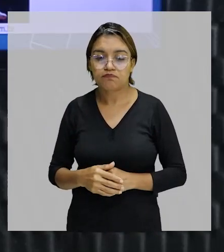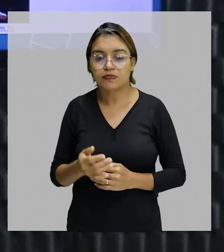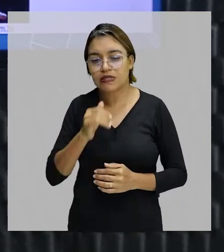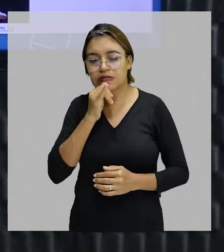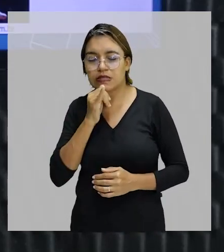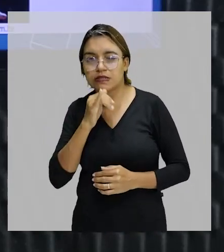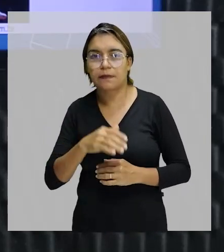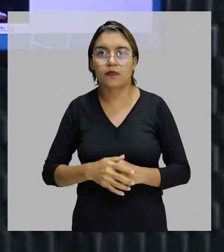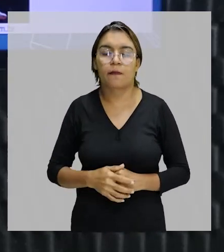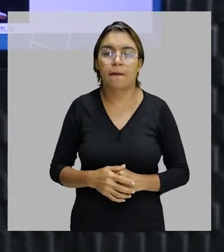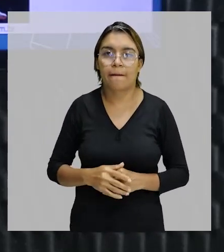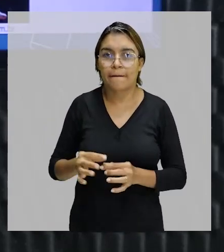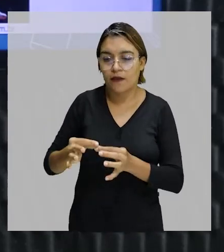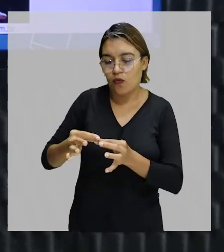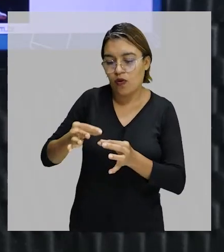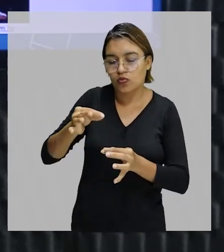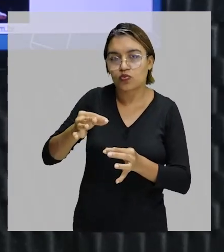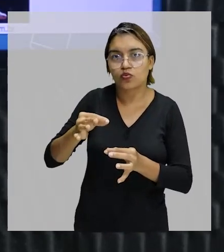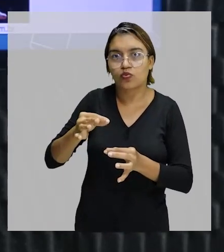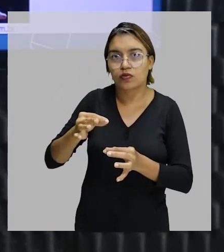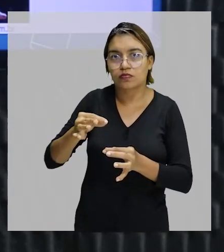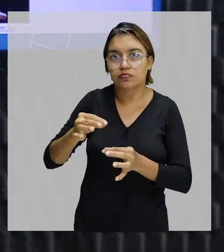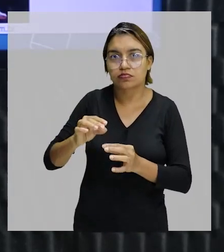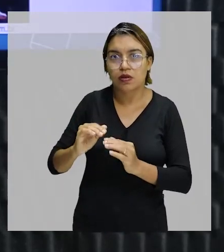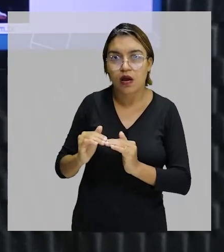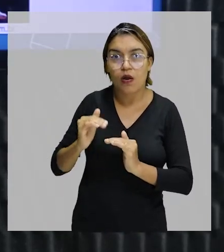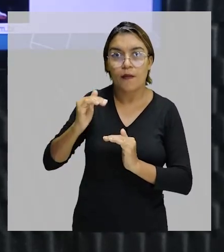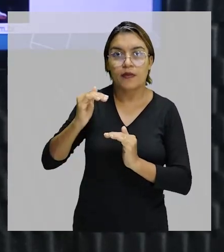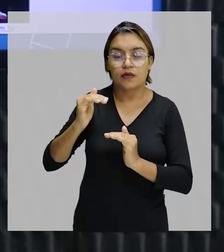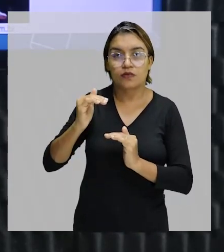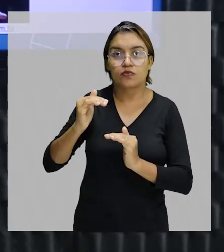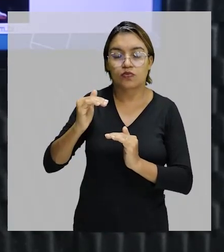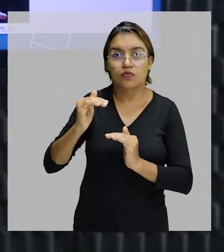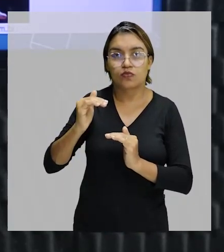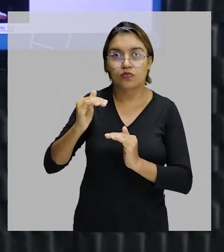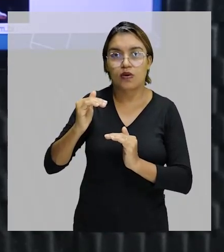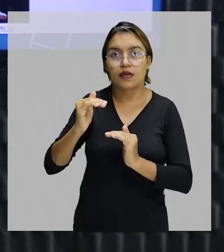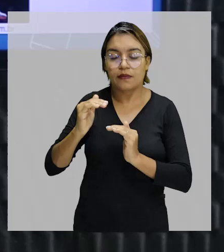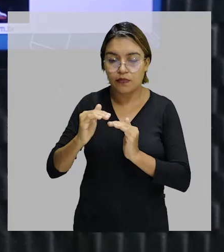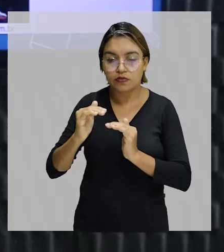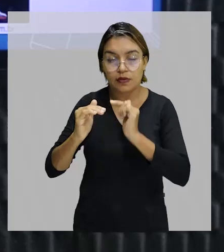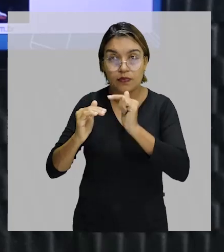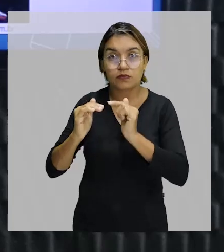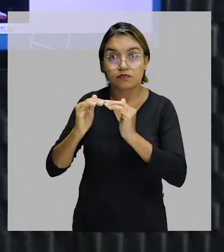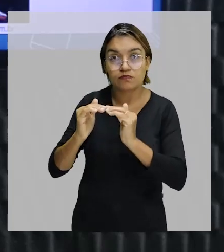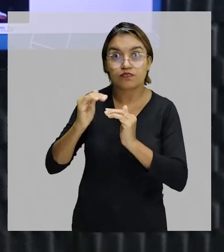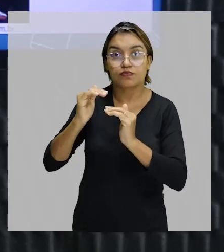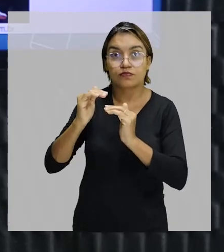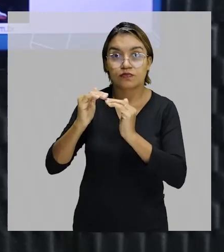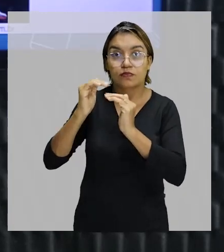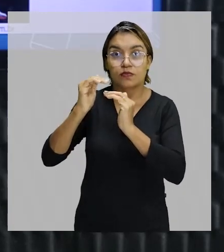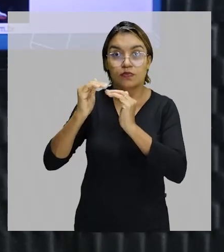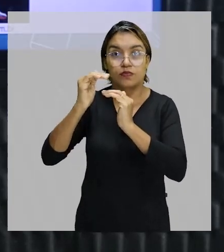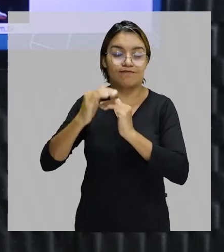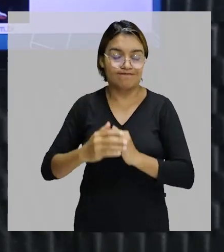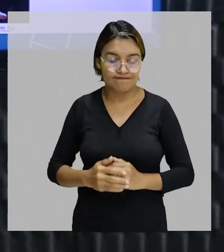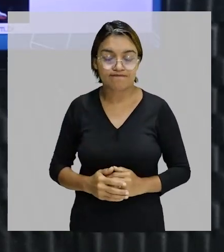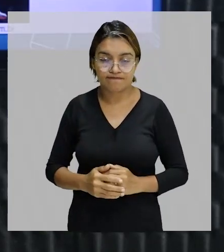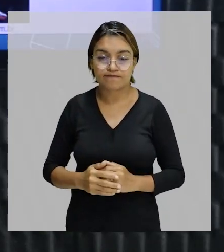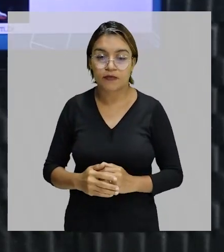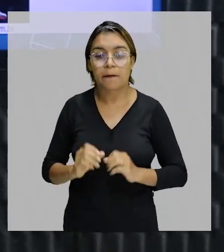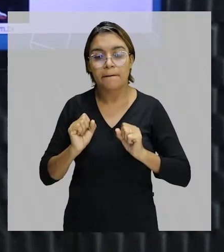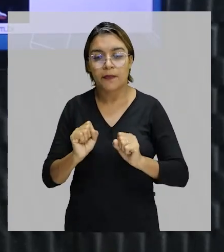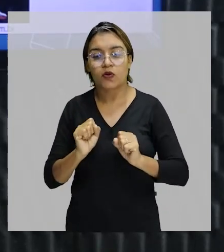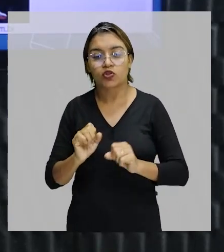aumentou determinada altura, o atleta conseguiu saltar, beleza, ele já vai para a altura que vier depois. São sempre 3 tentativas.